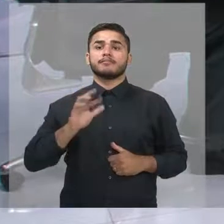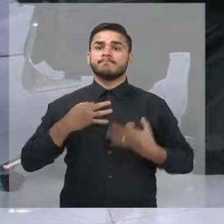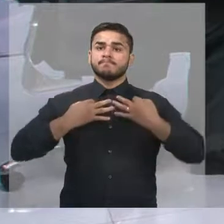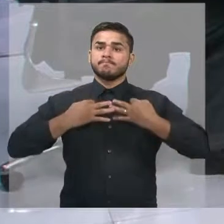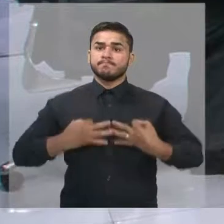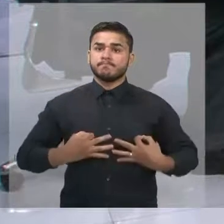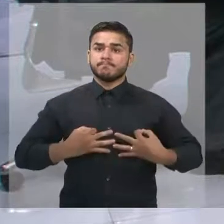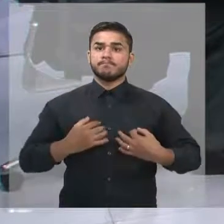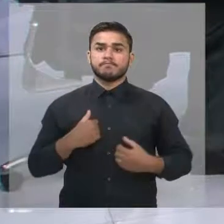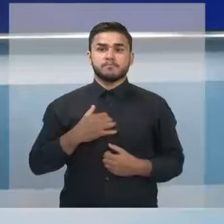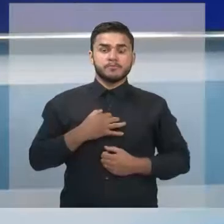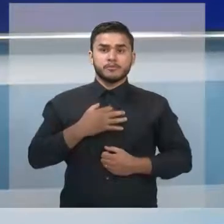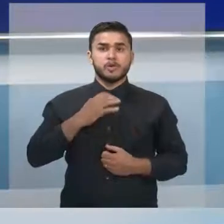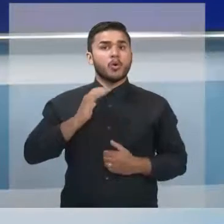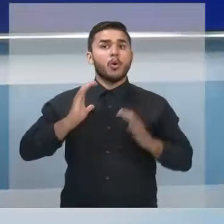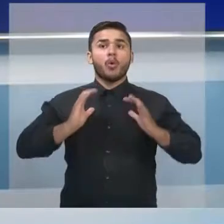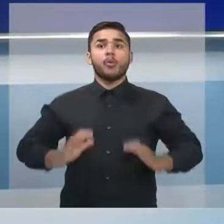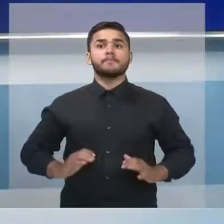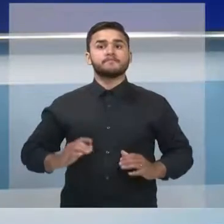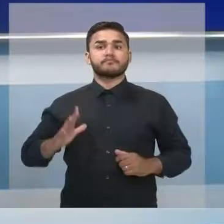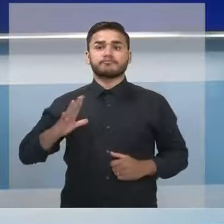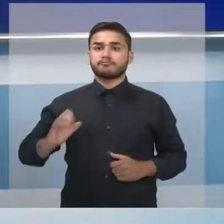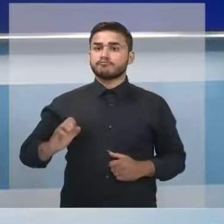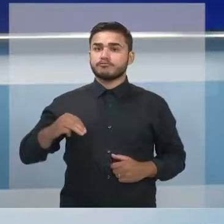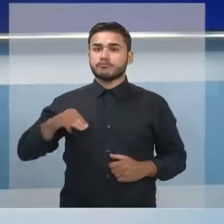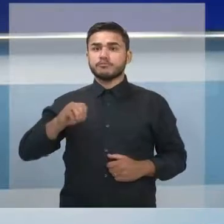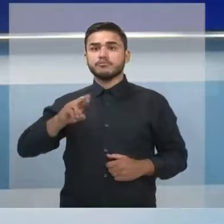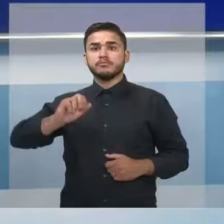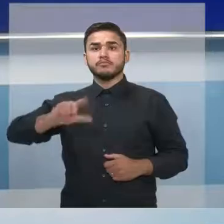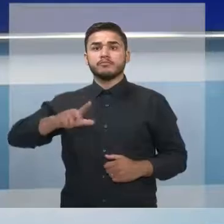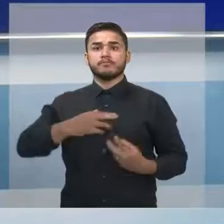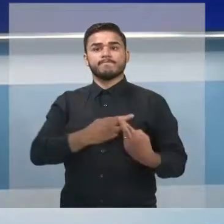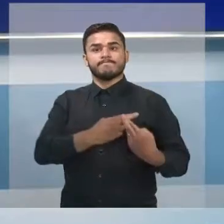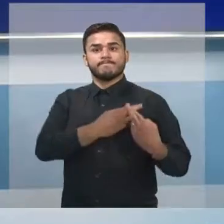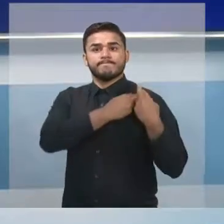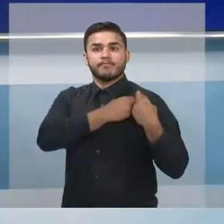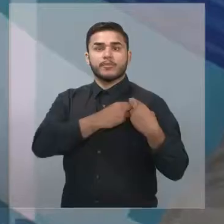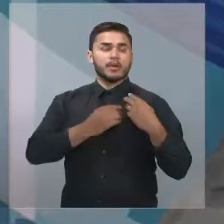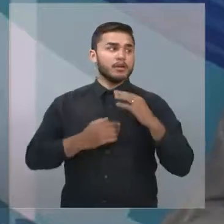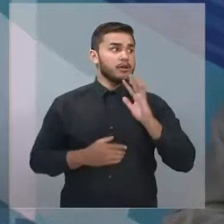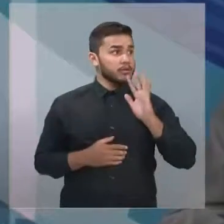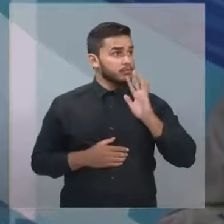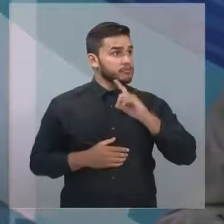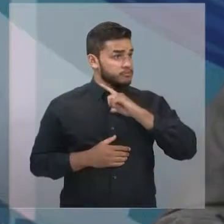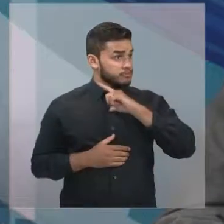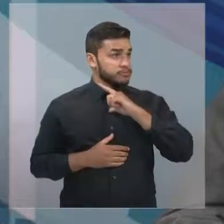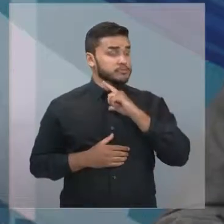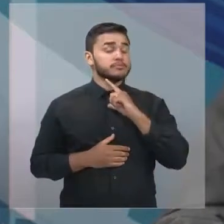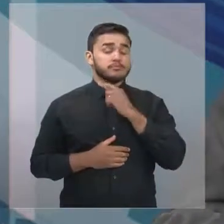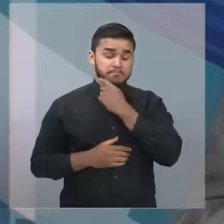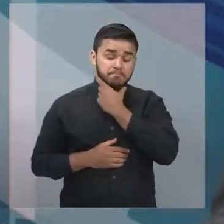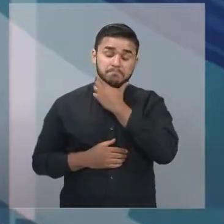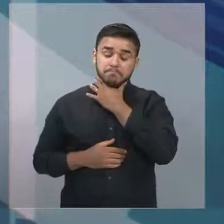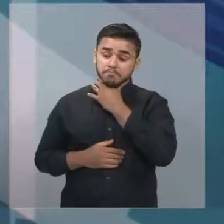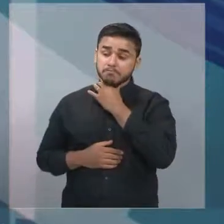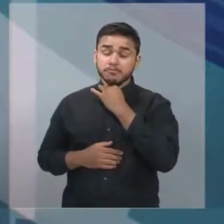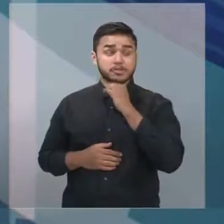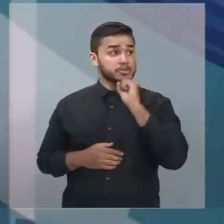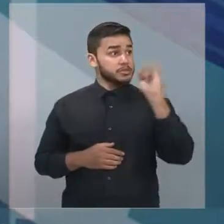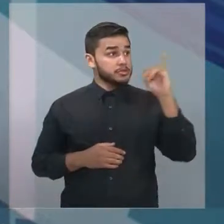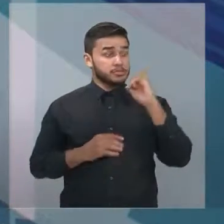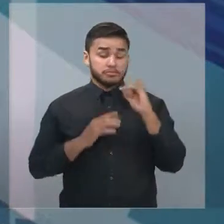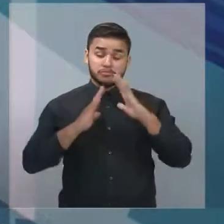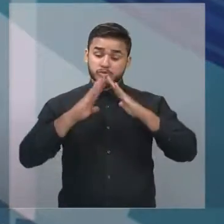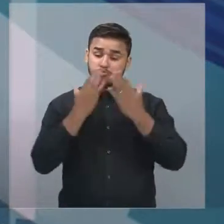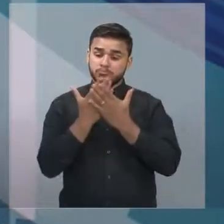relação com a probidade, a atitude de quem administra com probidade. E a escola,